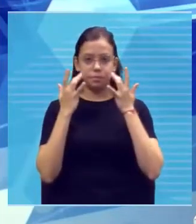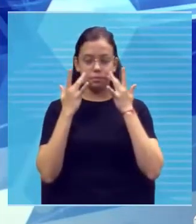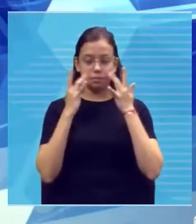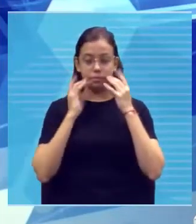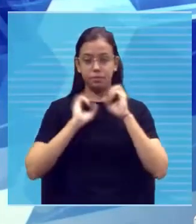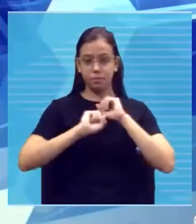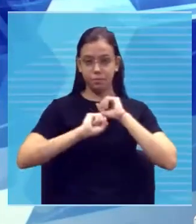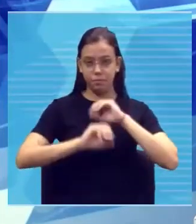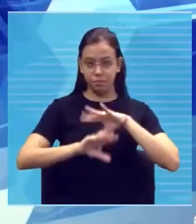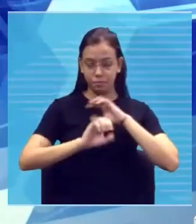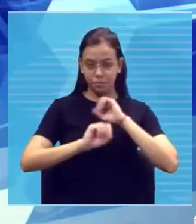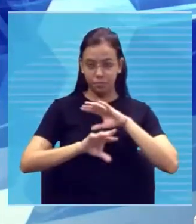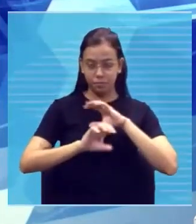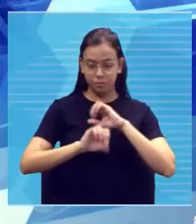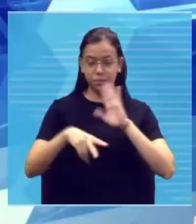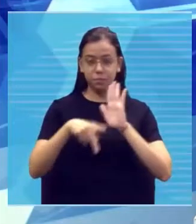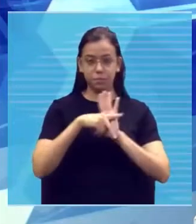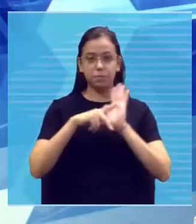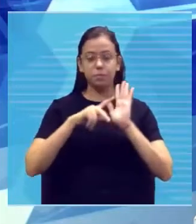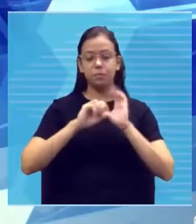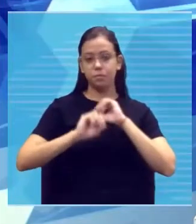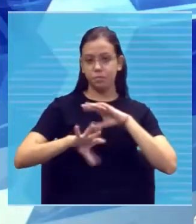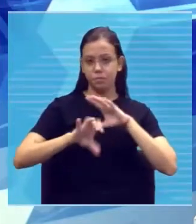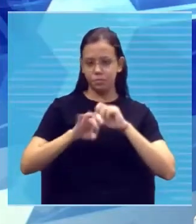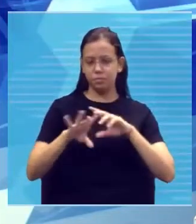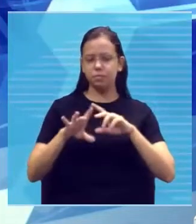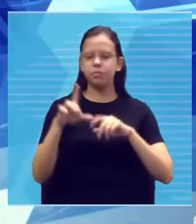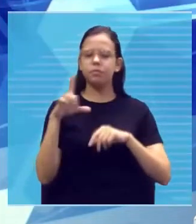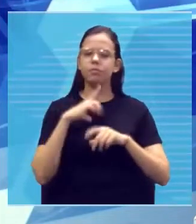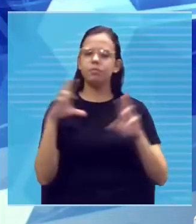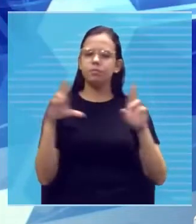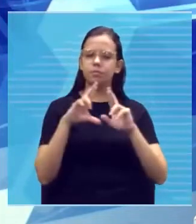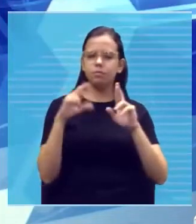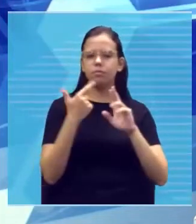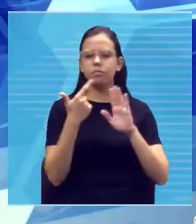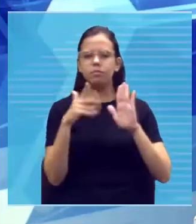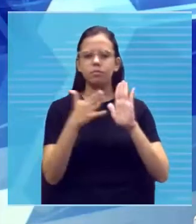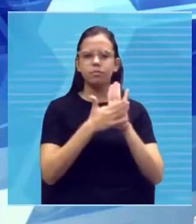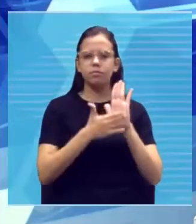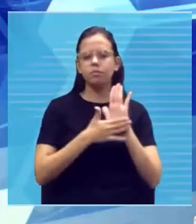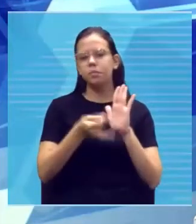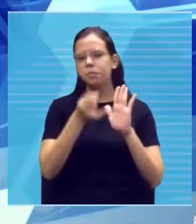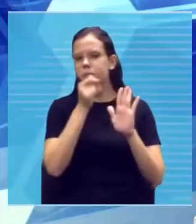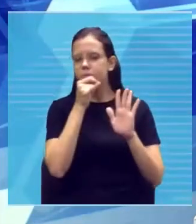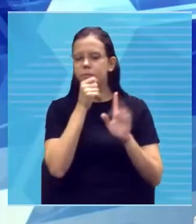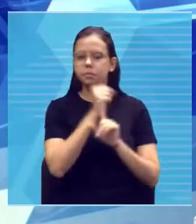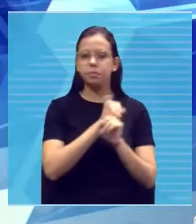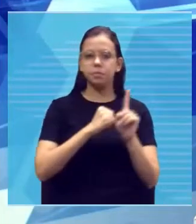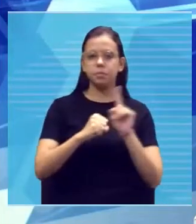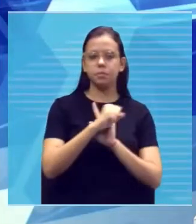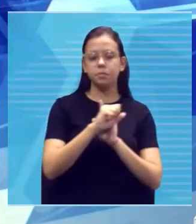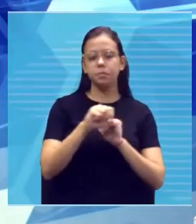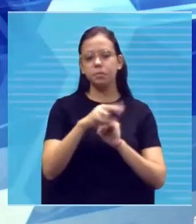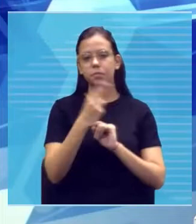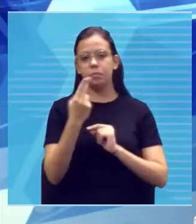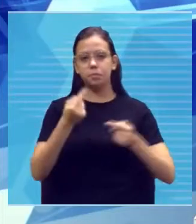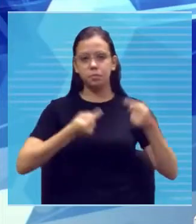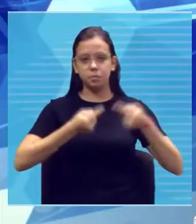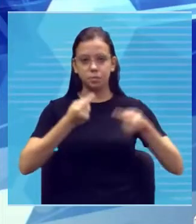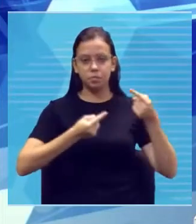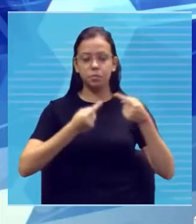ensino vinculado a outras propostas que sejam sociais ou políticas certo da história do